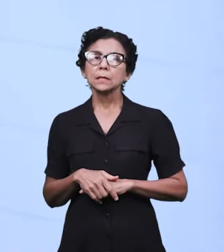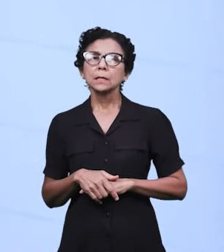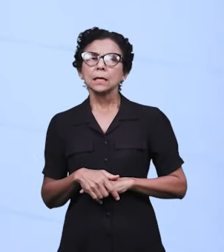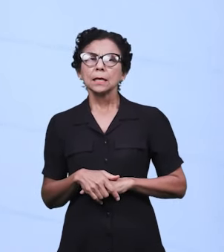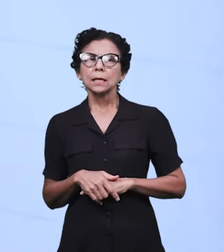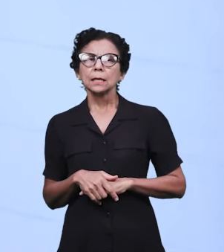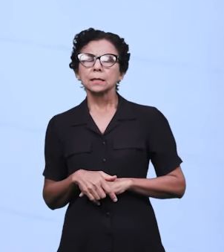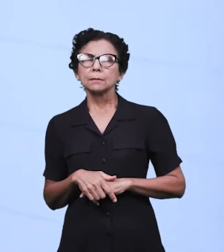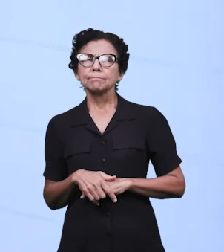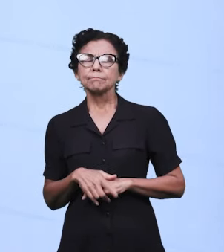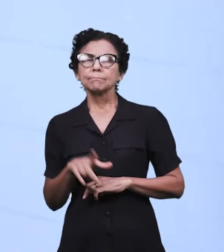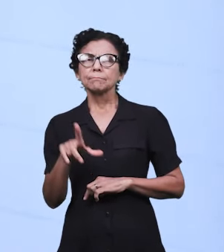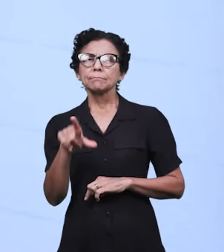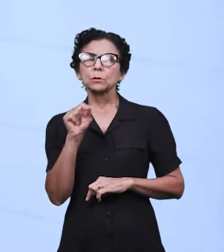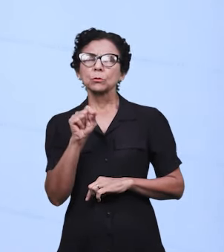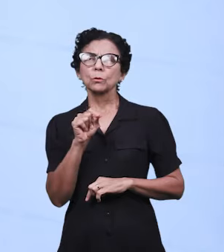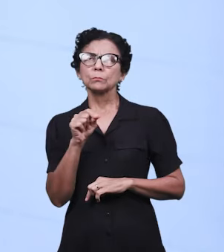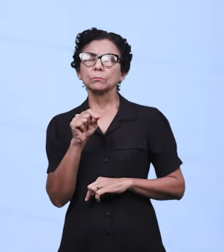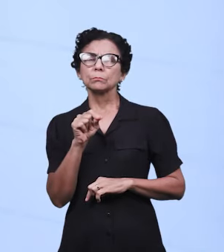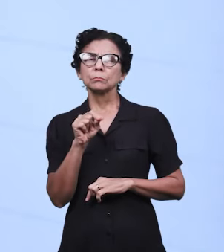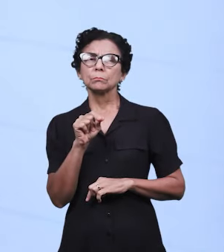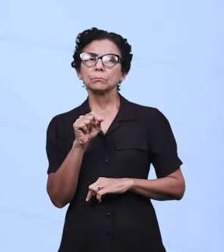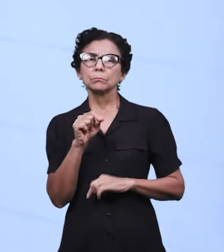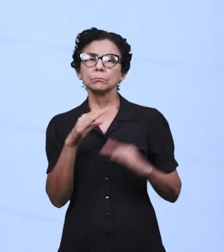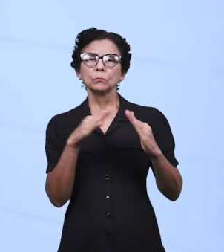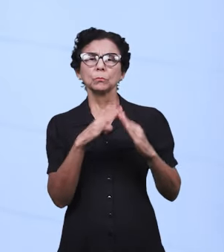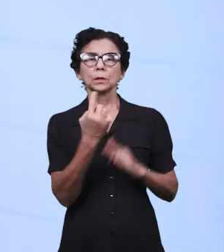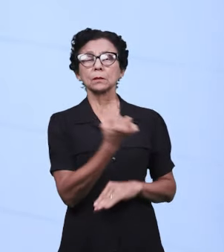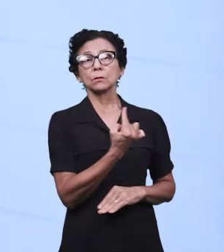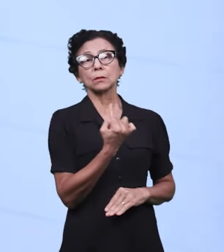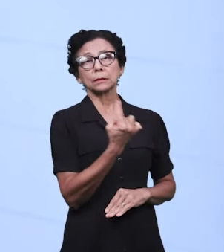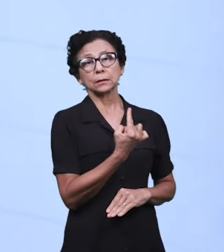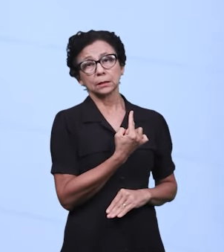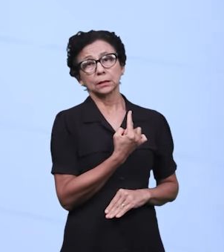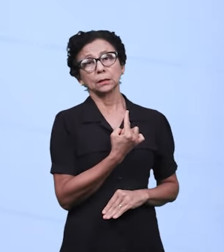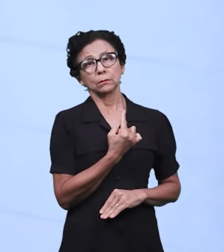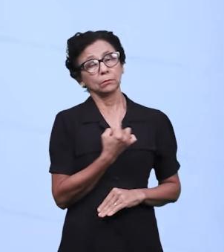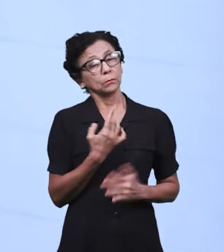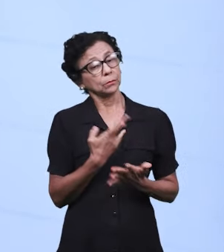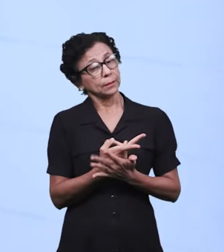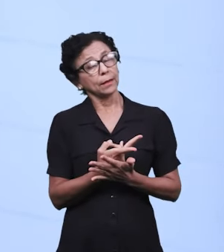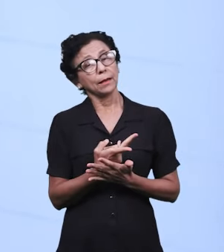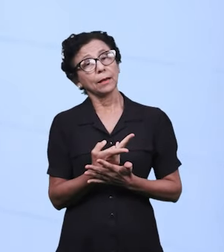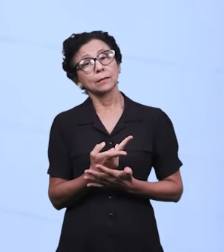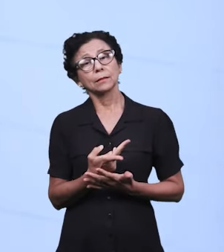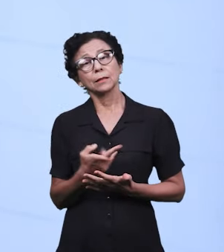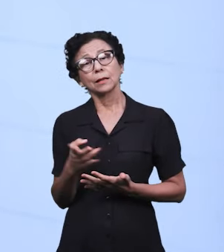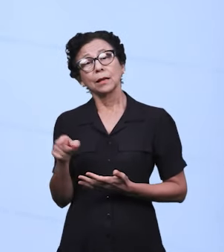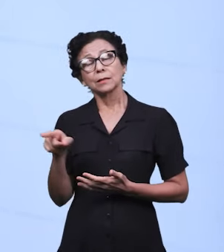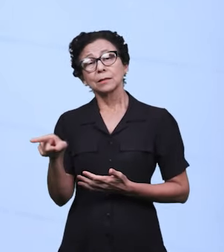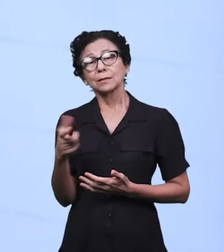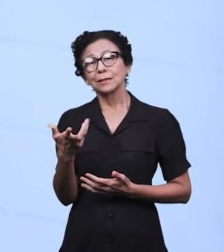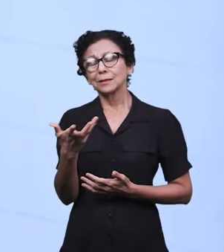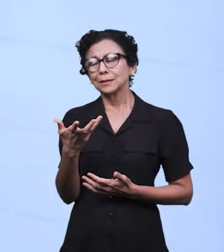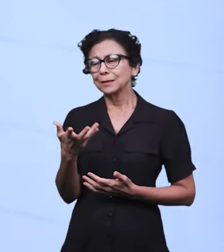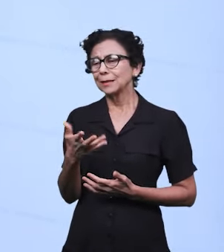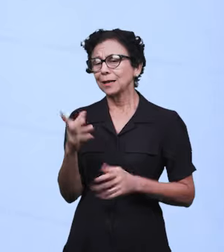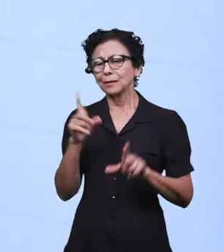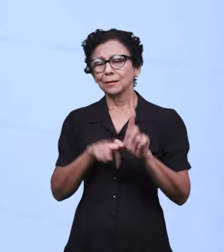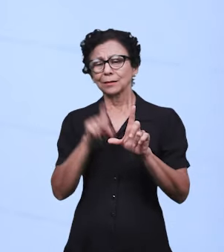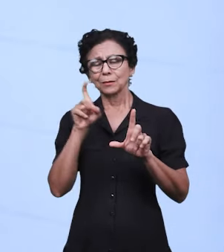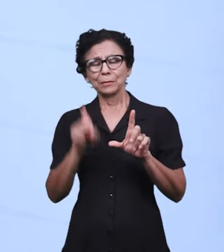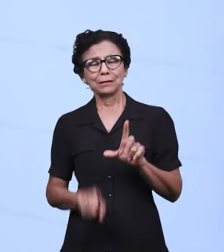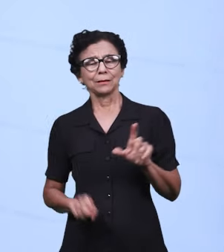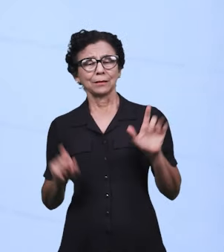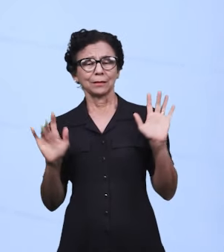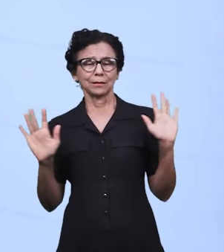morar sozinho. Sim. Porque nós vemos muito isso, né? Às vezes o idoso ele quer essa sua